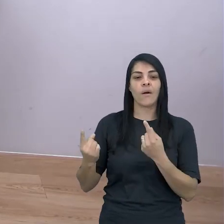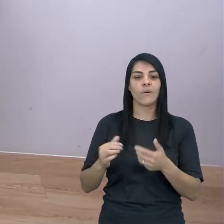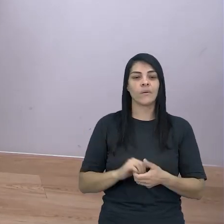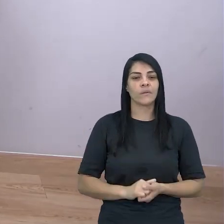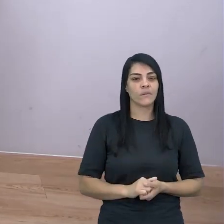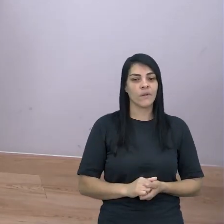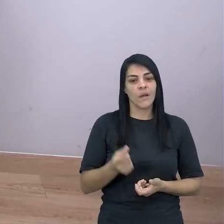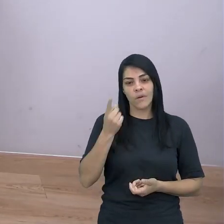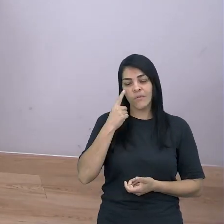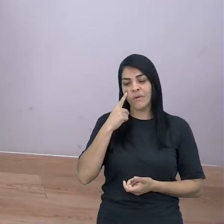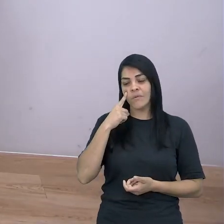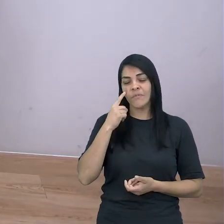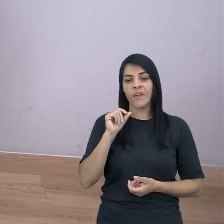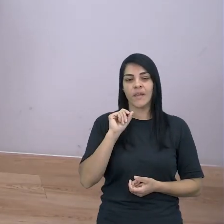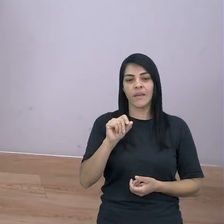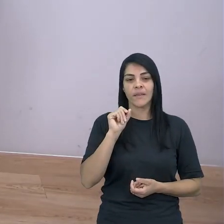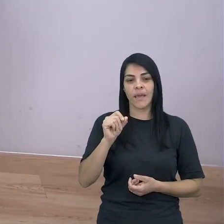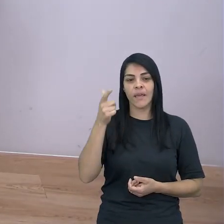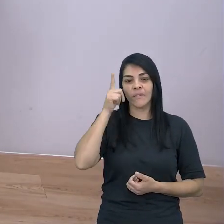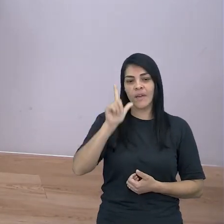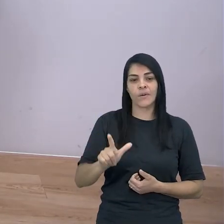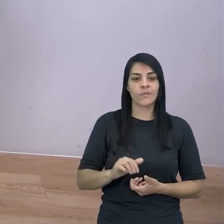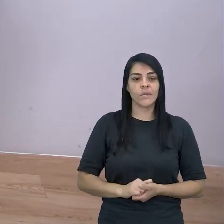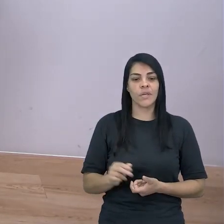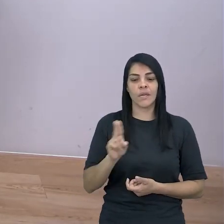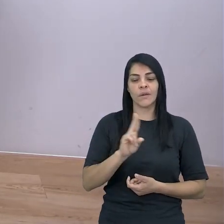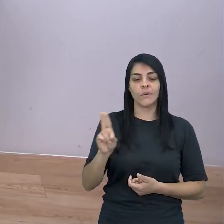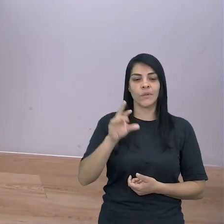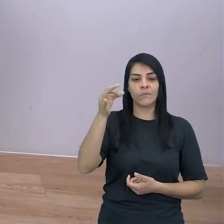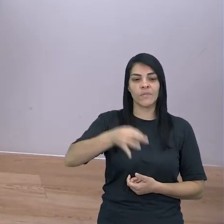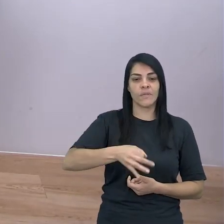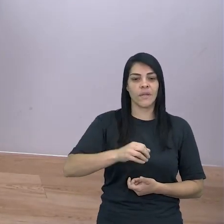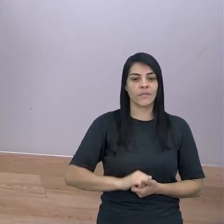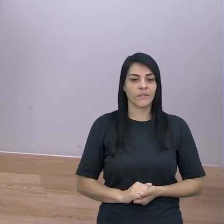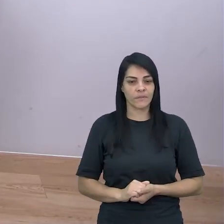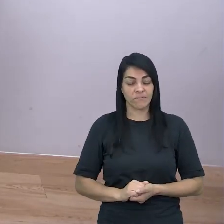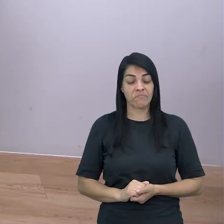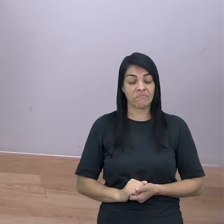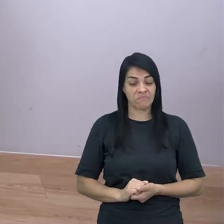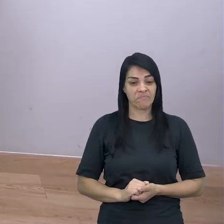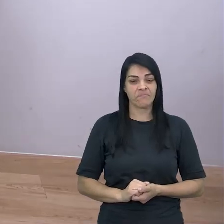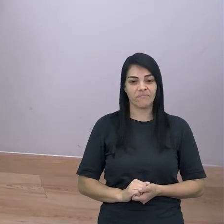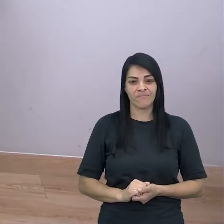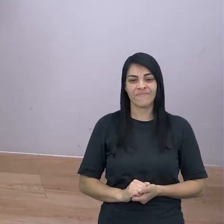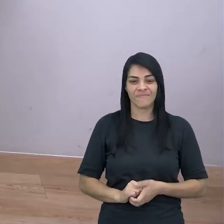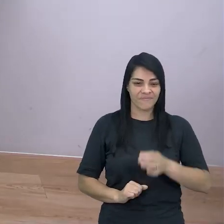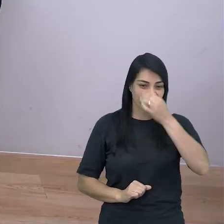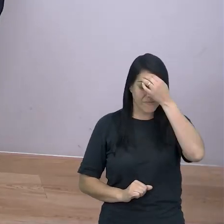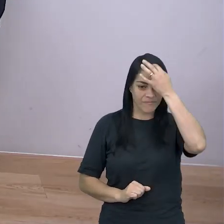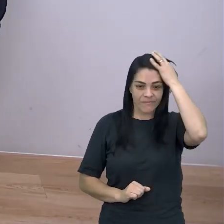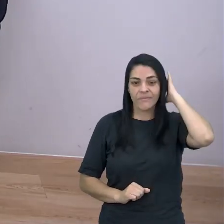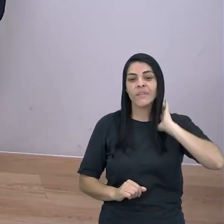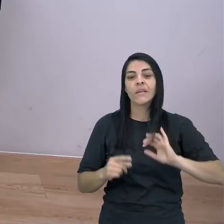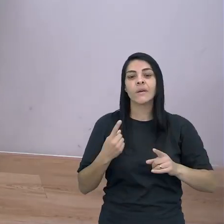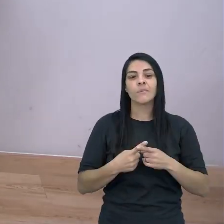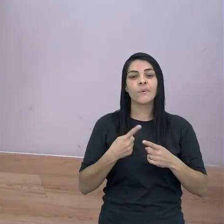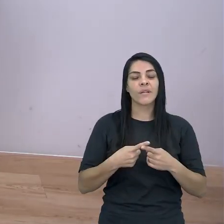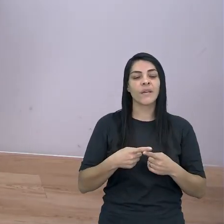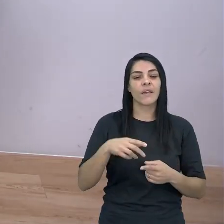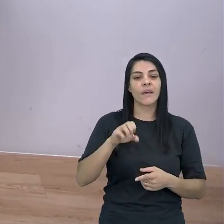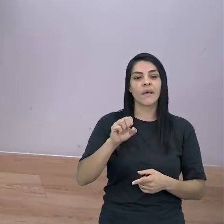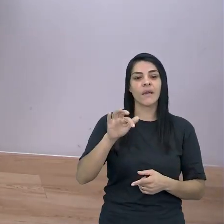Vamos ver se o Elton deixar. Aproveitar que o Elton tá de férias, né? Não vai Férias, ver. e nem vai ligar. E eu acho bacana, né? Porque é